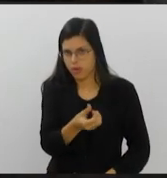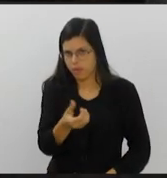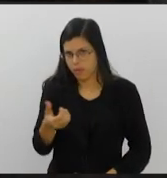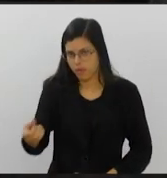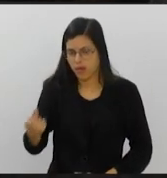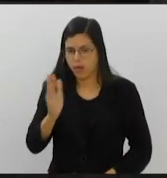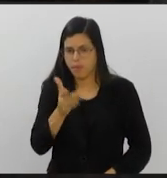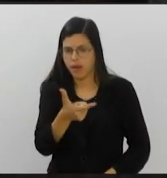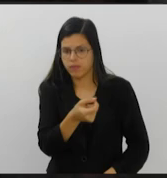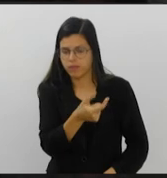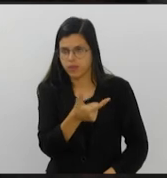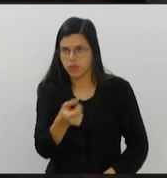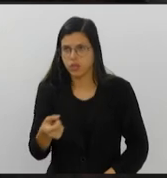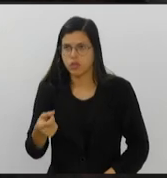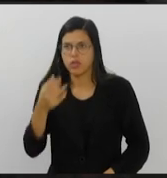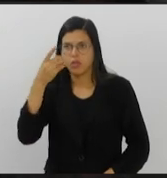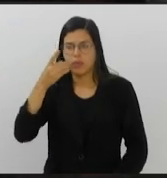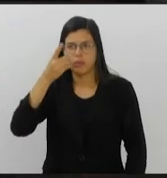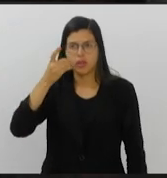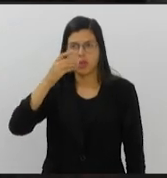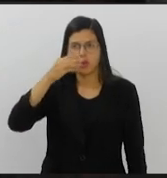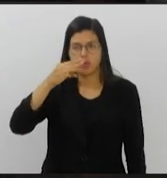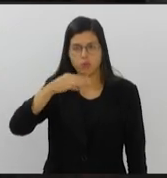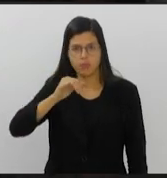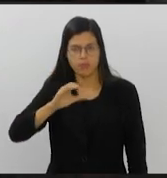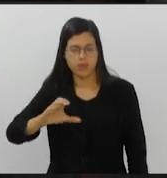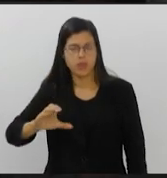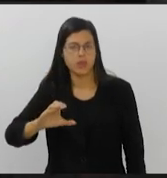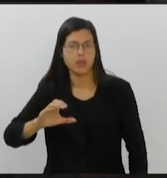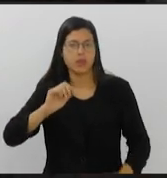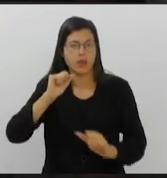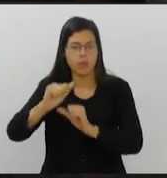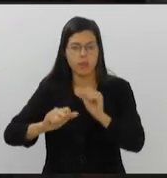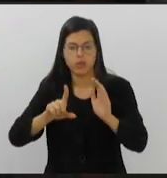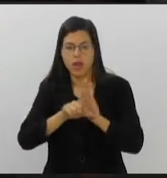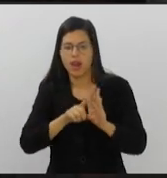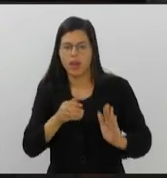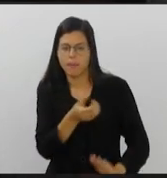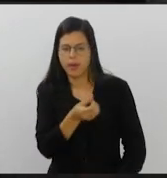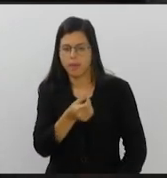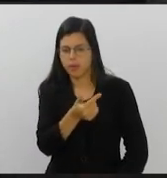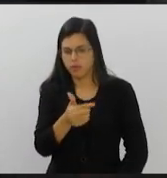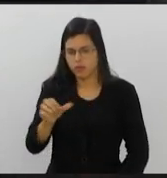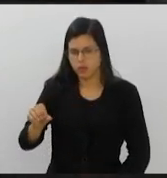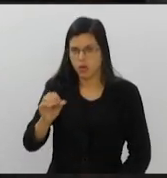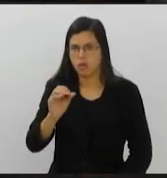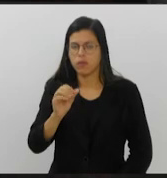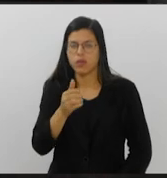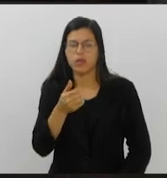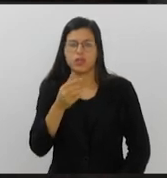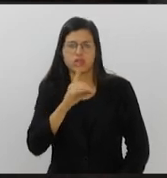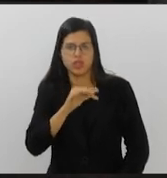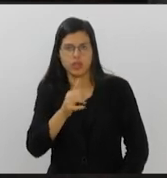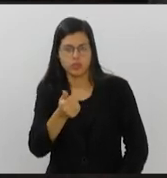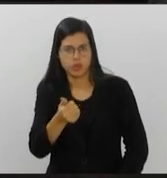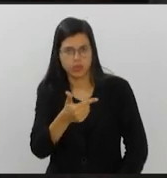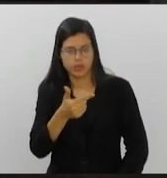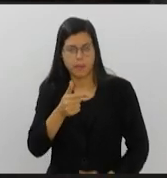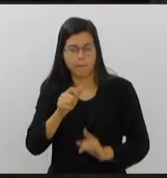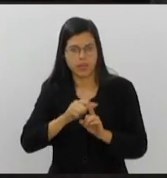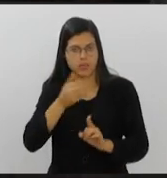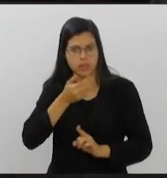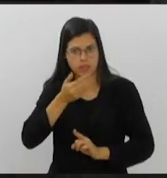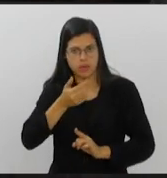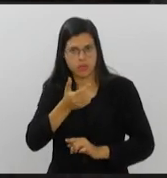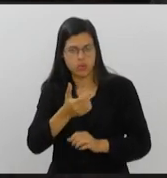de autoria do deputado Carlos Mink, que altera a lei 6629 de 12 de dezembro de 2013, obriga